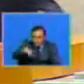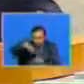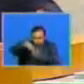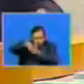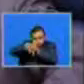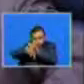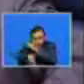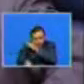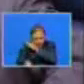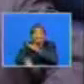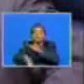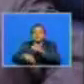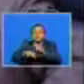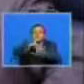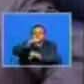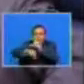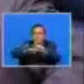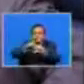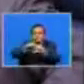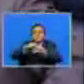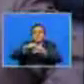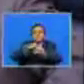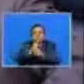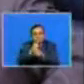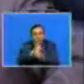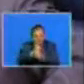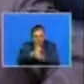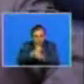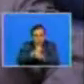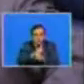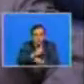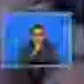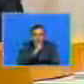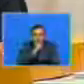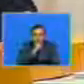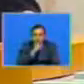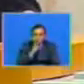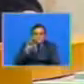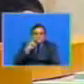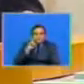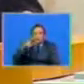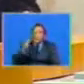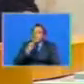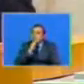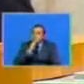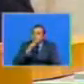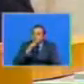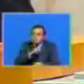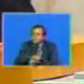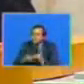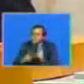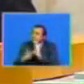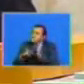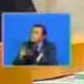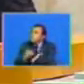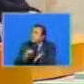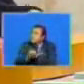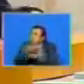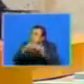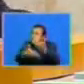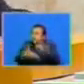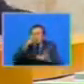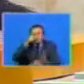transformações. E é ano que ainda, nos dias que nos faltam, dá reflexão do